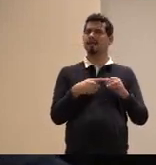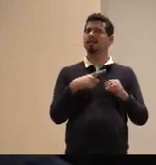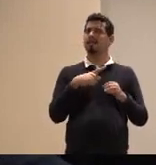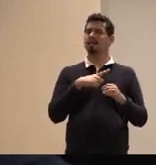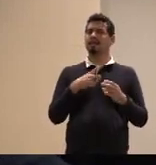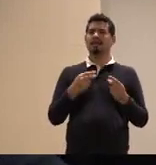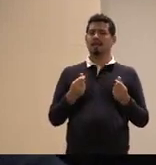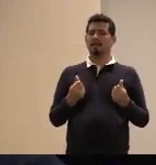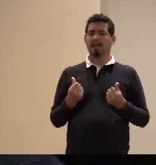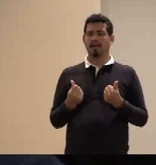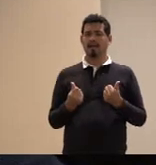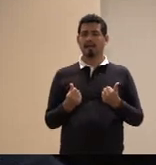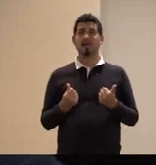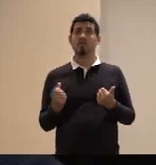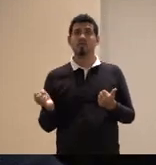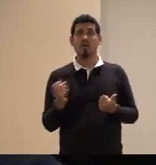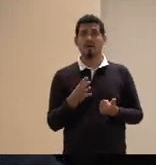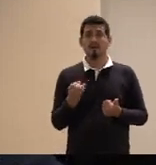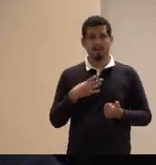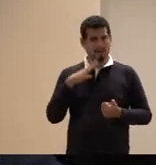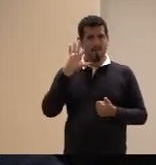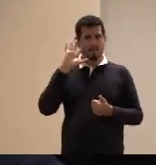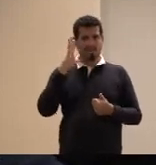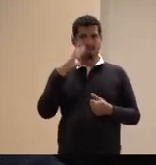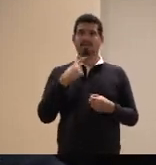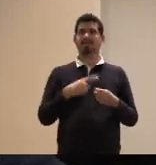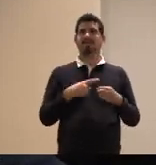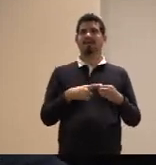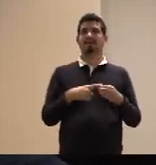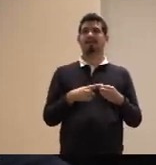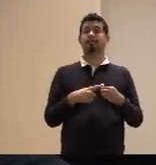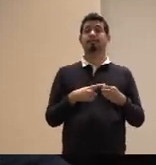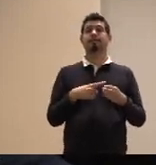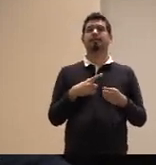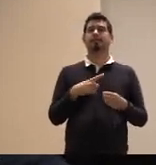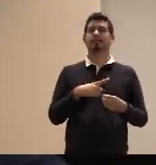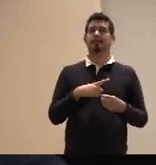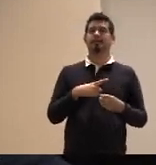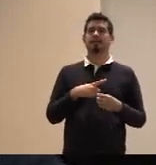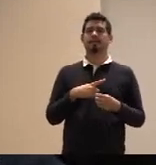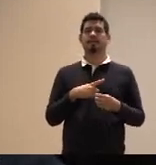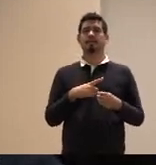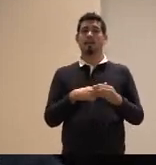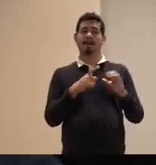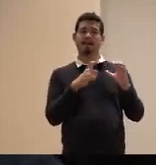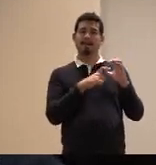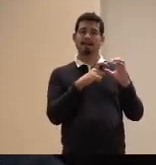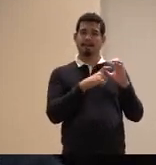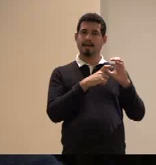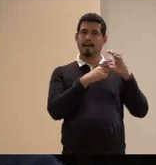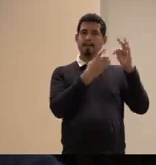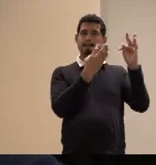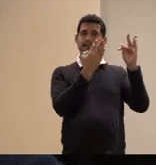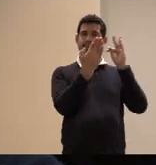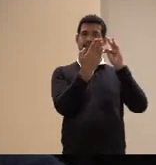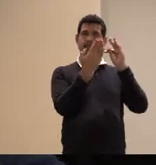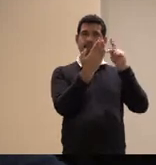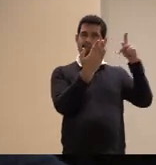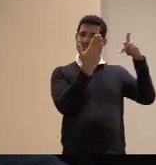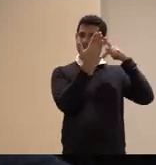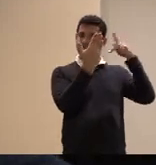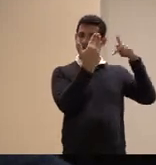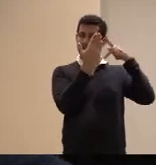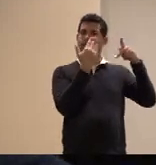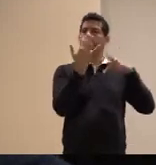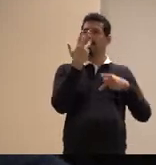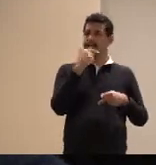coisa nova, de certa forma, que foi ter que acessar uma clínica psiquiátrica com uma menina que já